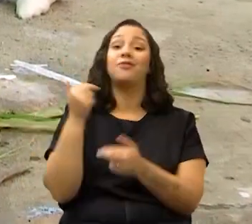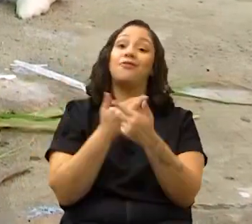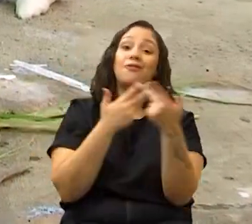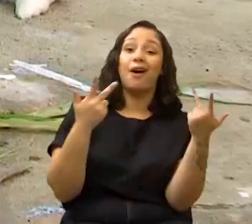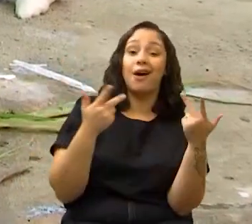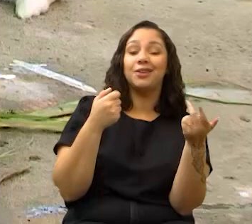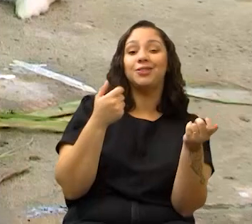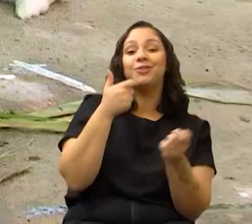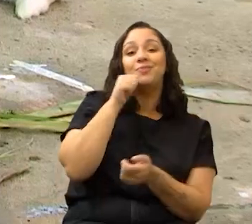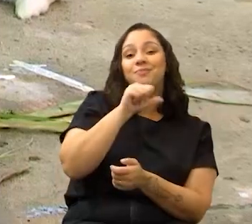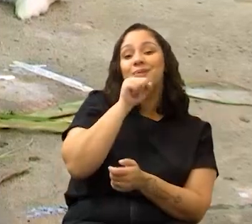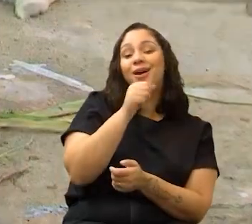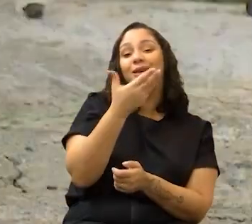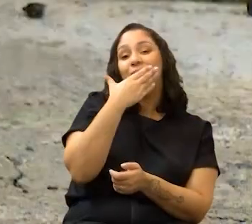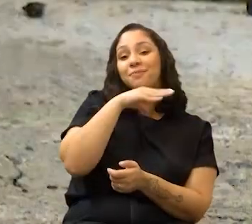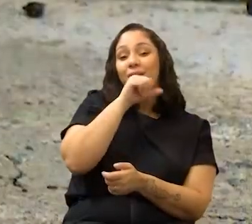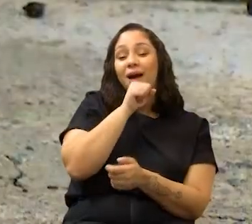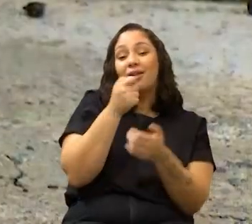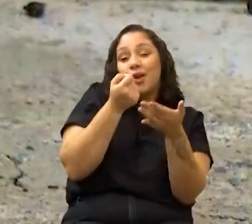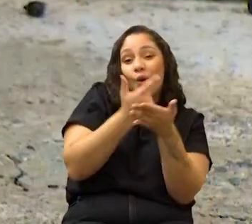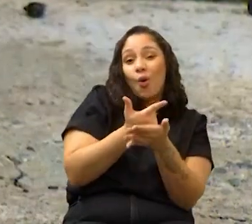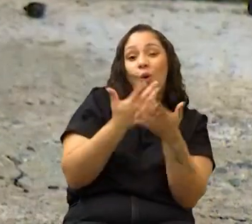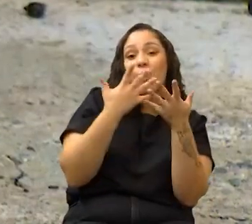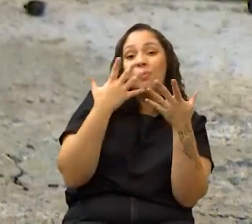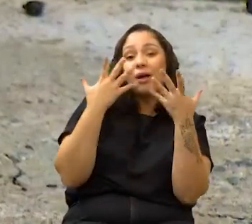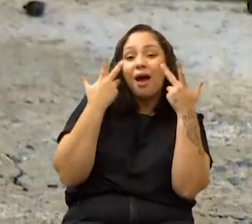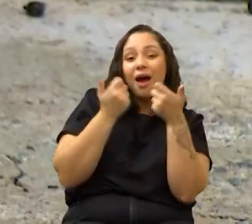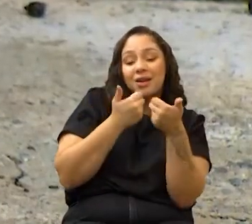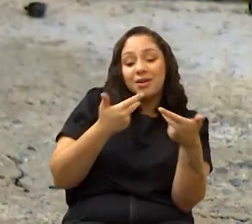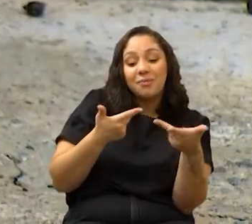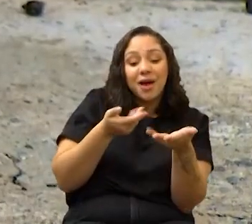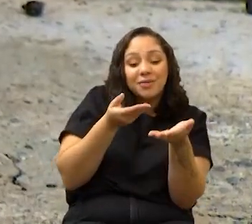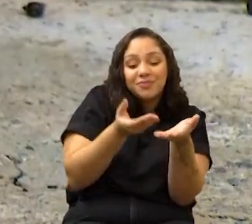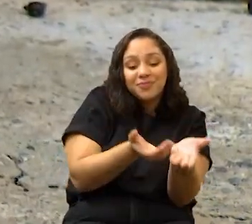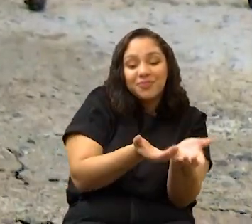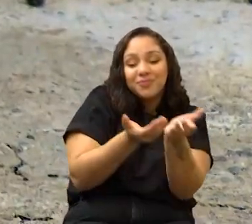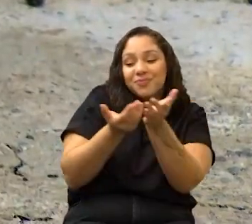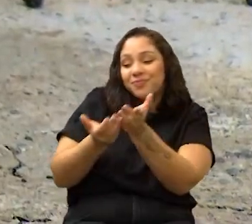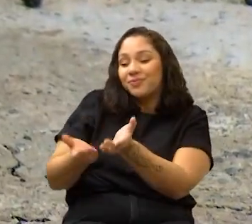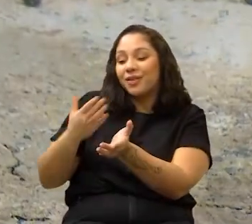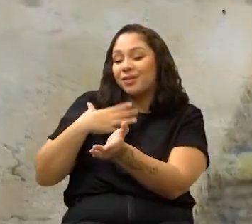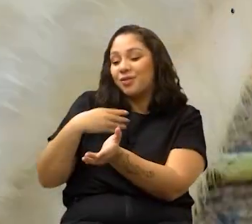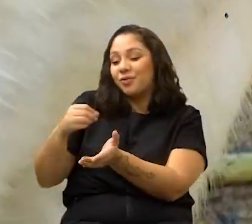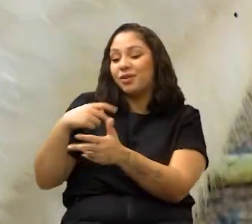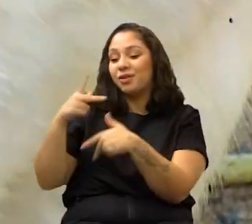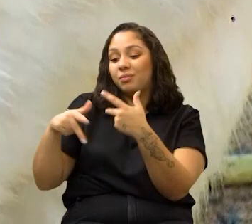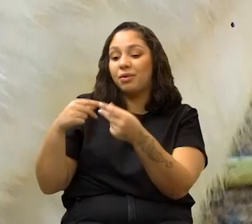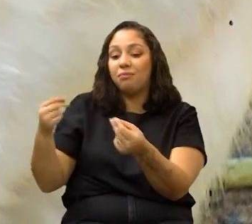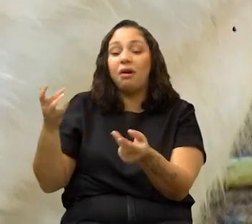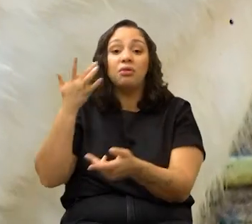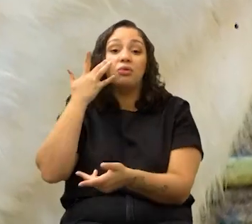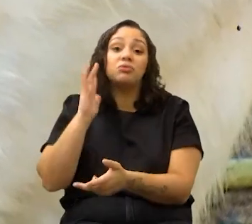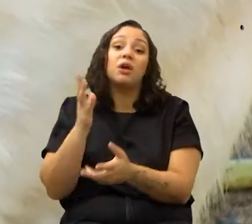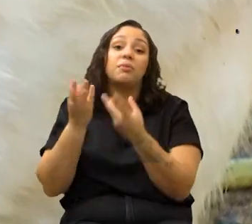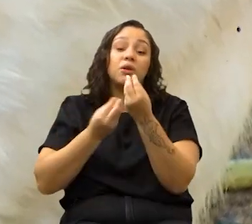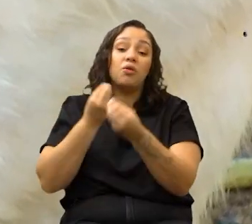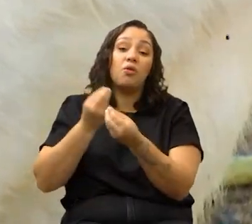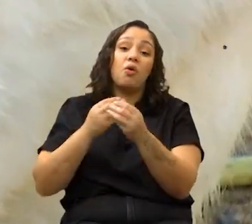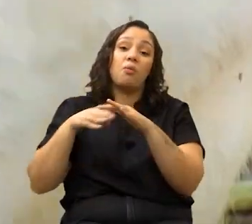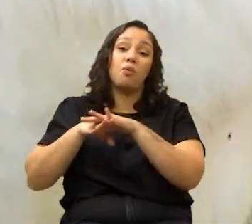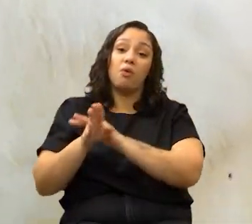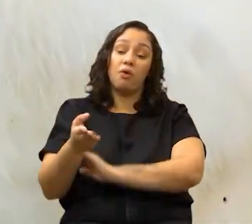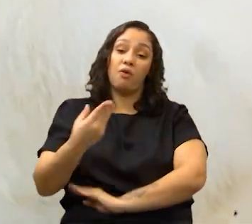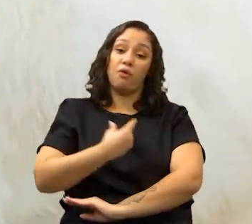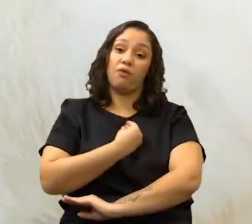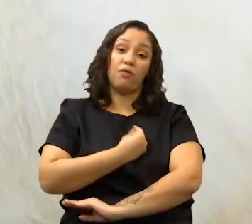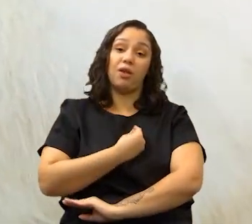bichinho de estimação para dar para o filho, um coelho, sem saber qual é a dinâmica do animal, e aí depois se descobre que não